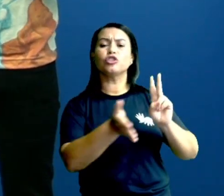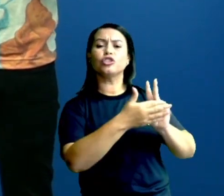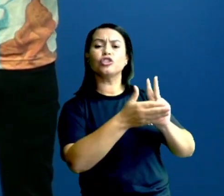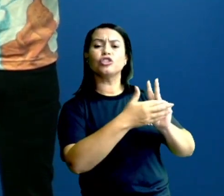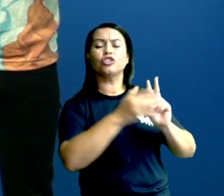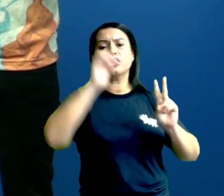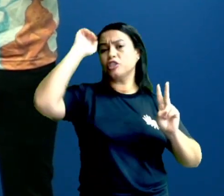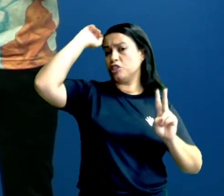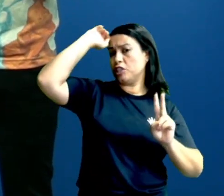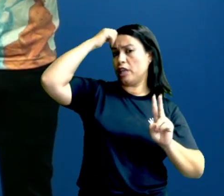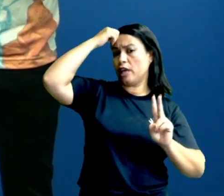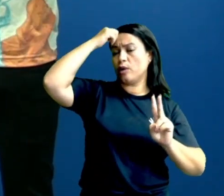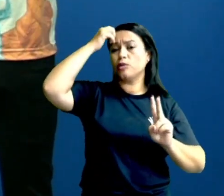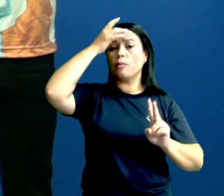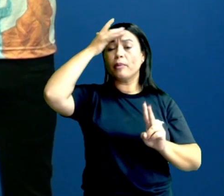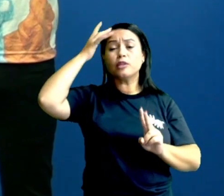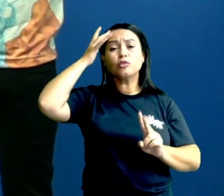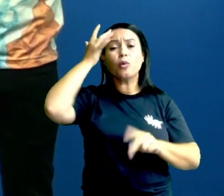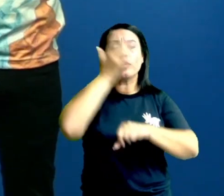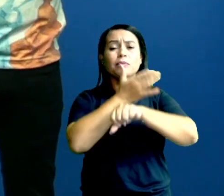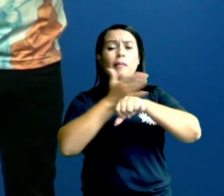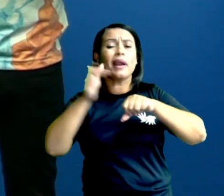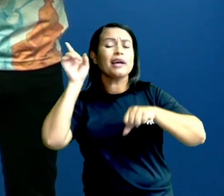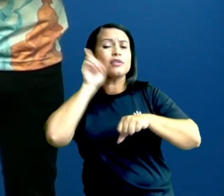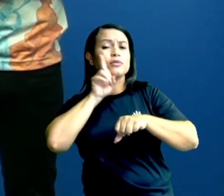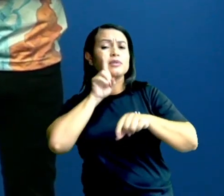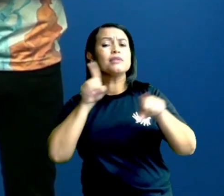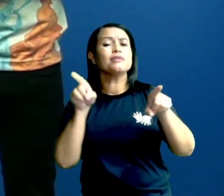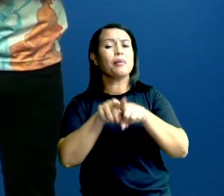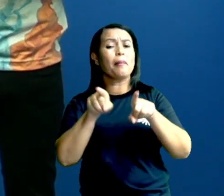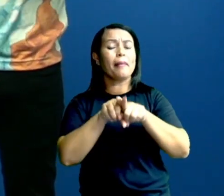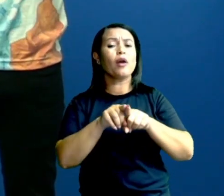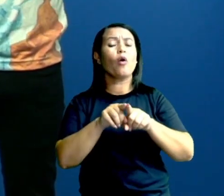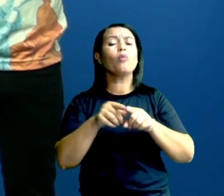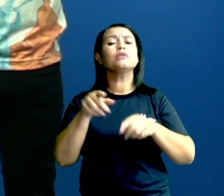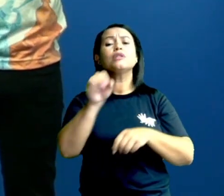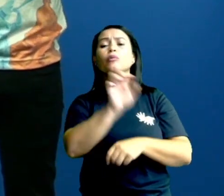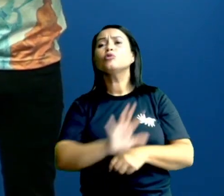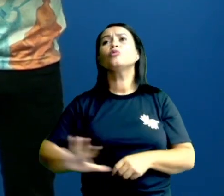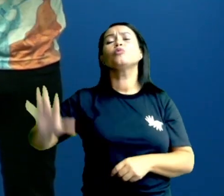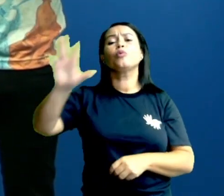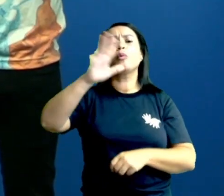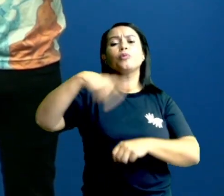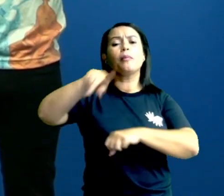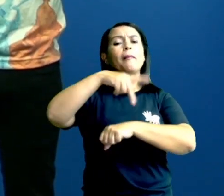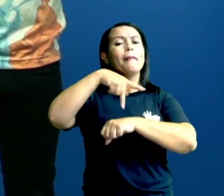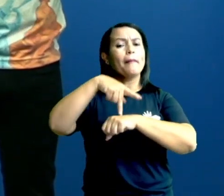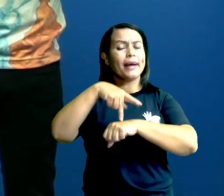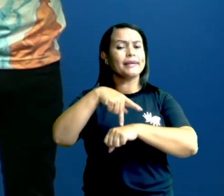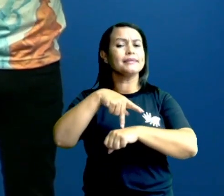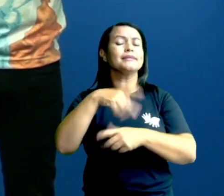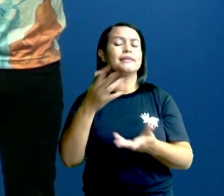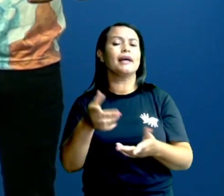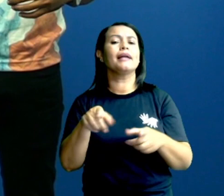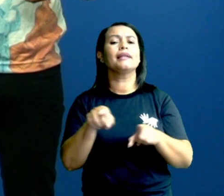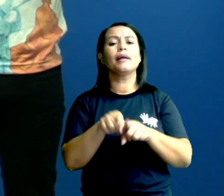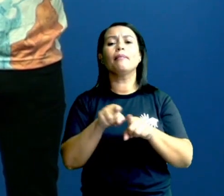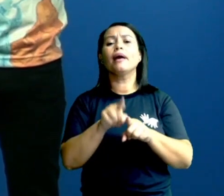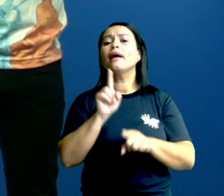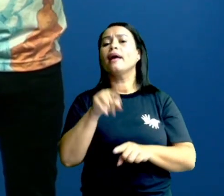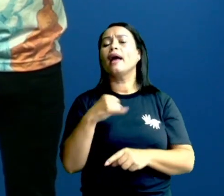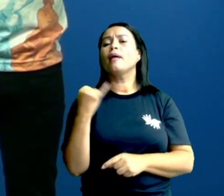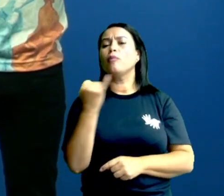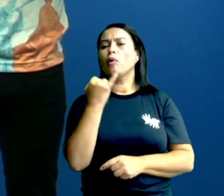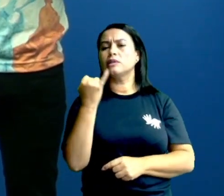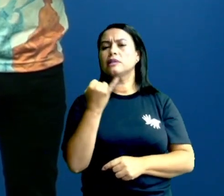indígenas negros e europeus assim como se deu no resto do pai logicamente é importante também salientar o